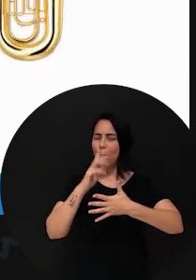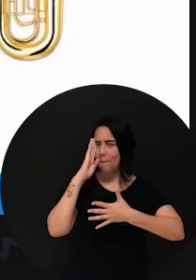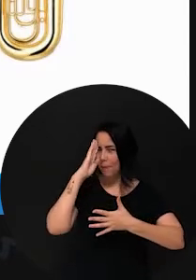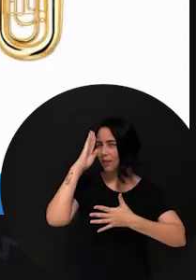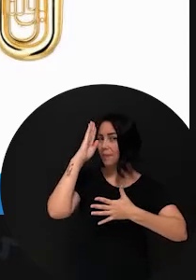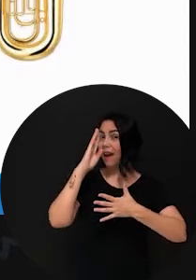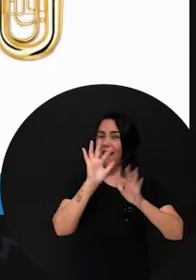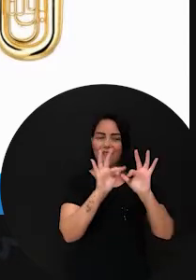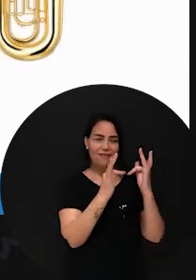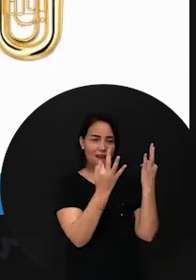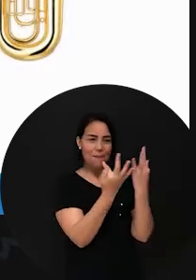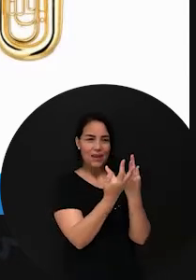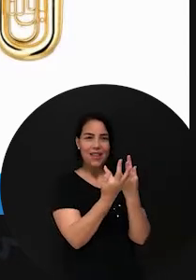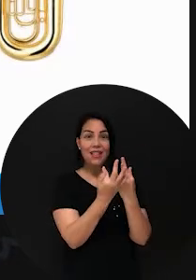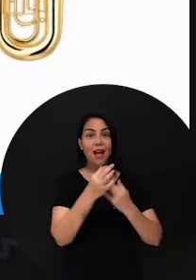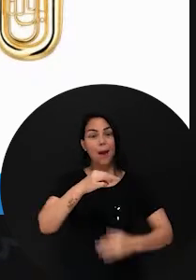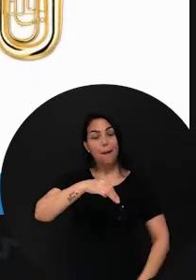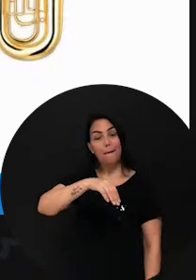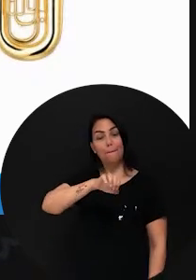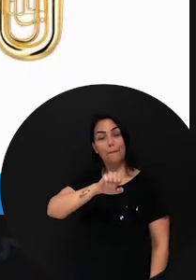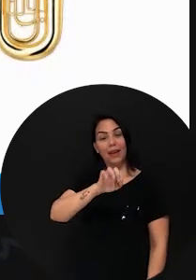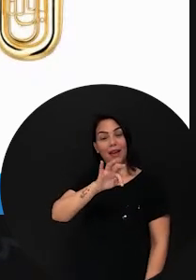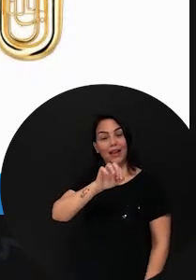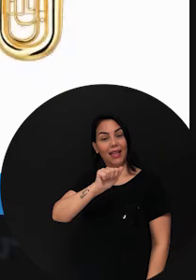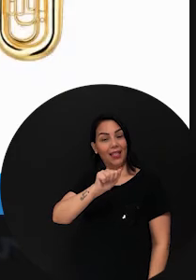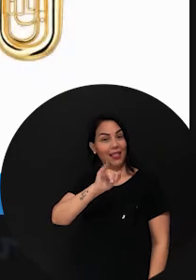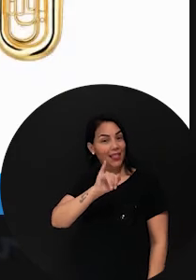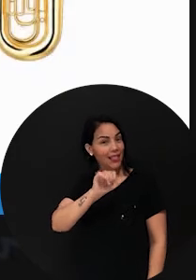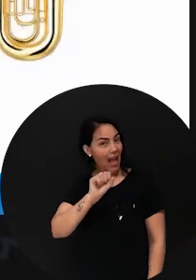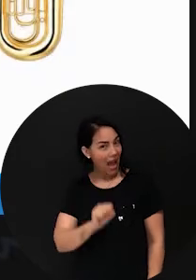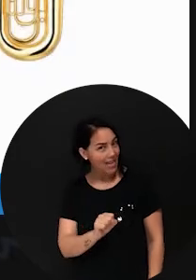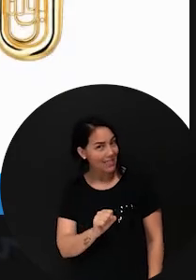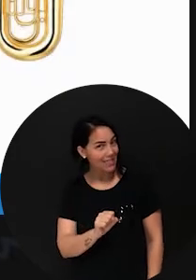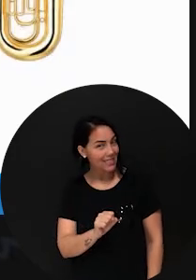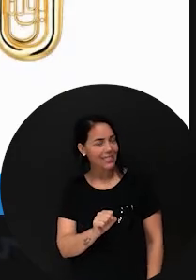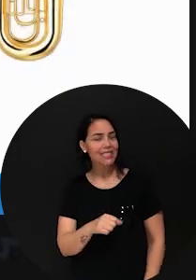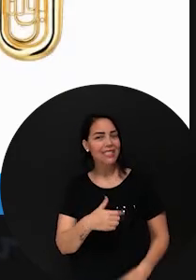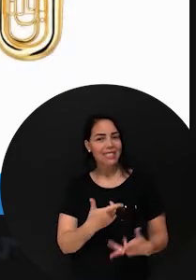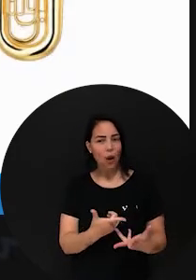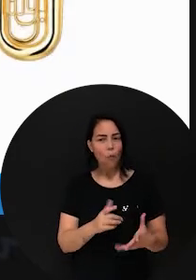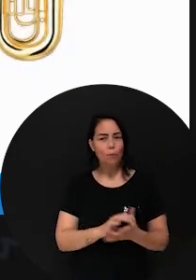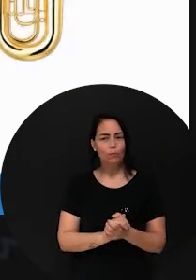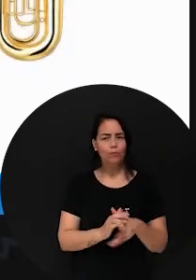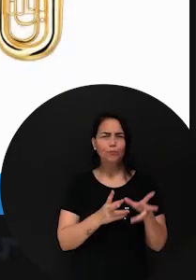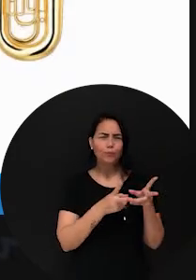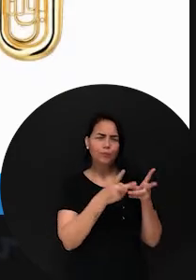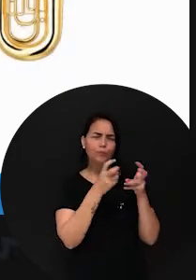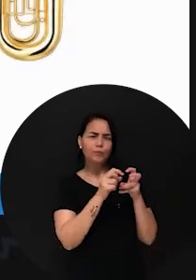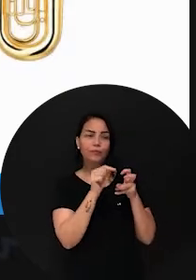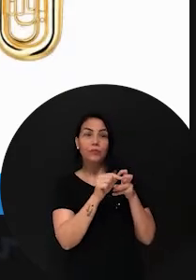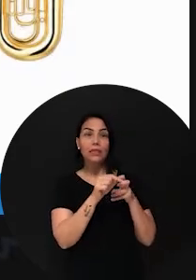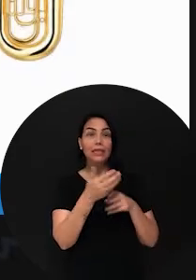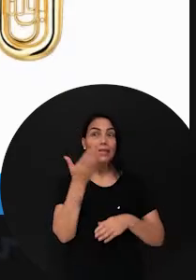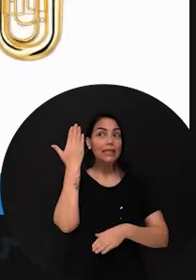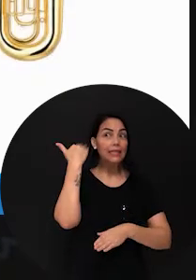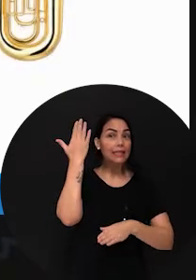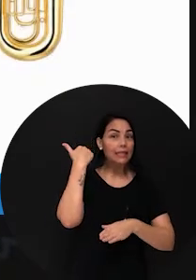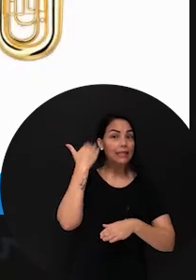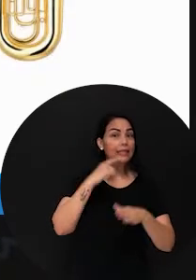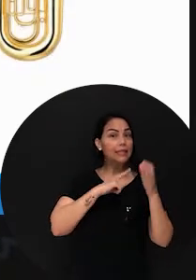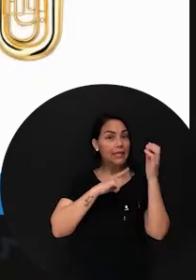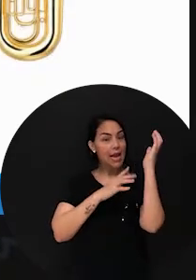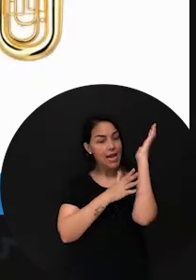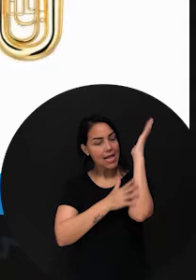instrumentos da família dos metais. Tirando o saxofone, que também a gente classifica como madeira, né? Por